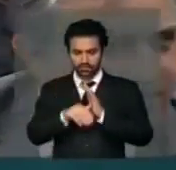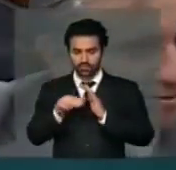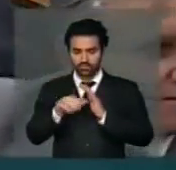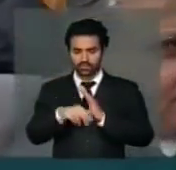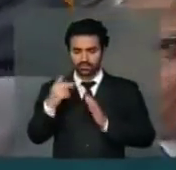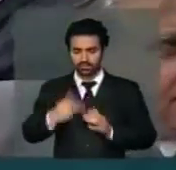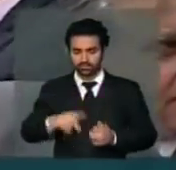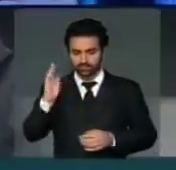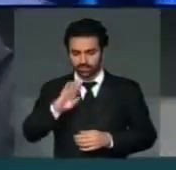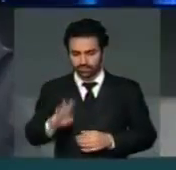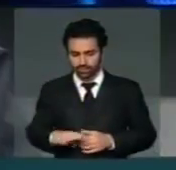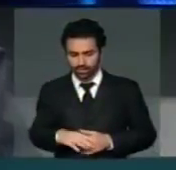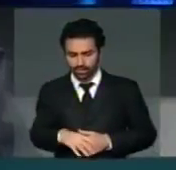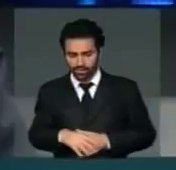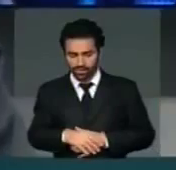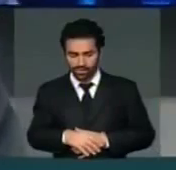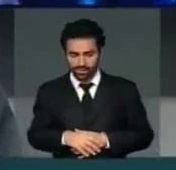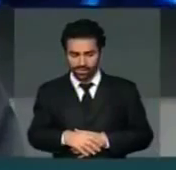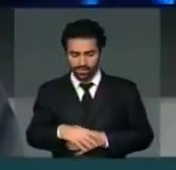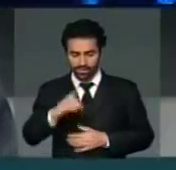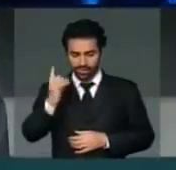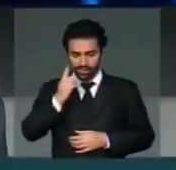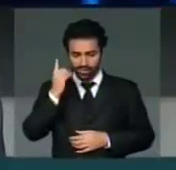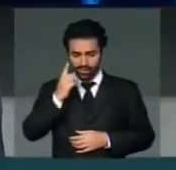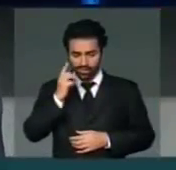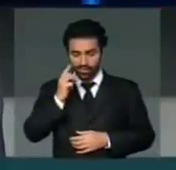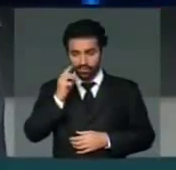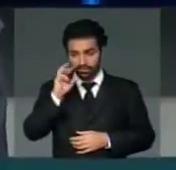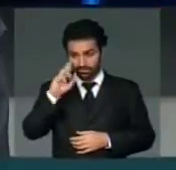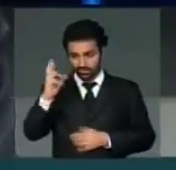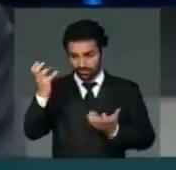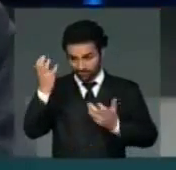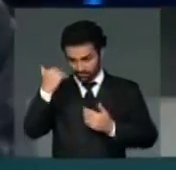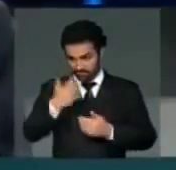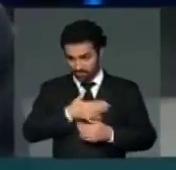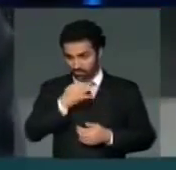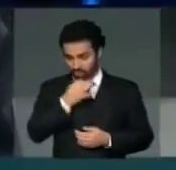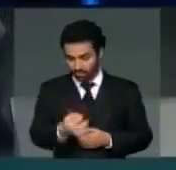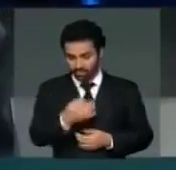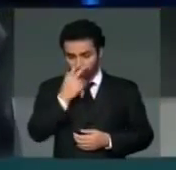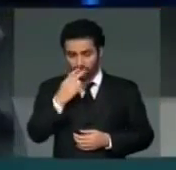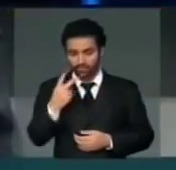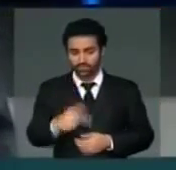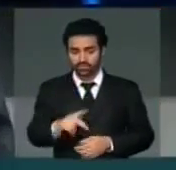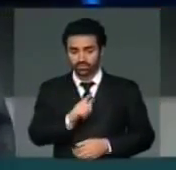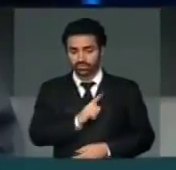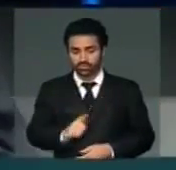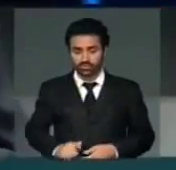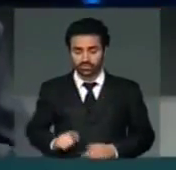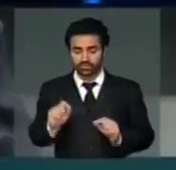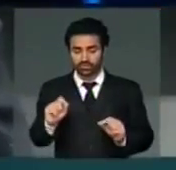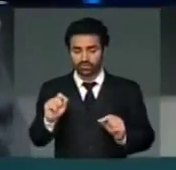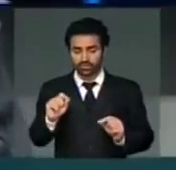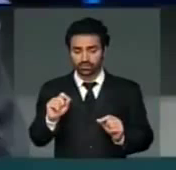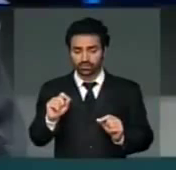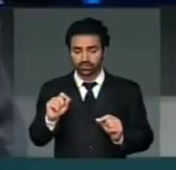pergunta. Obrigado, deputado João Galberto. Deputado, se o senhor quer saber o que eu acho que esses governos foram os que